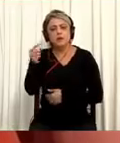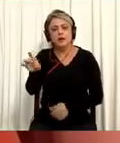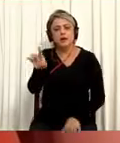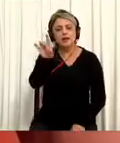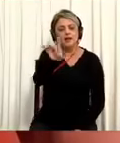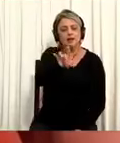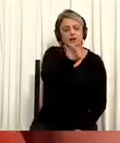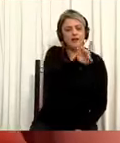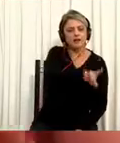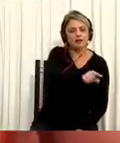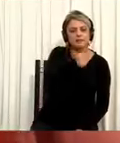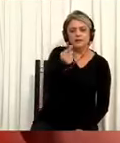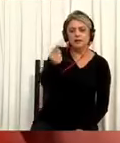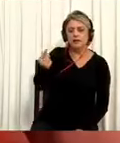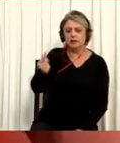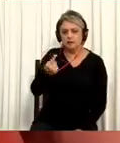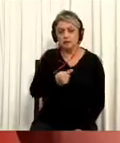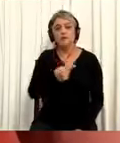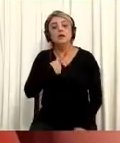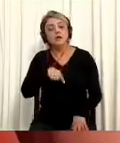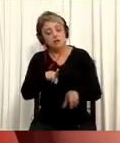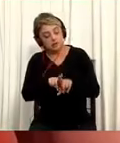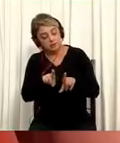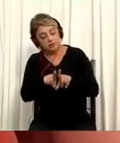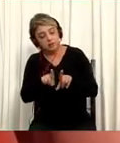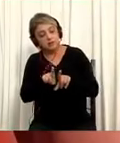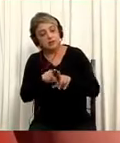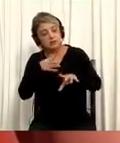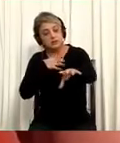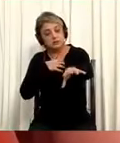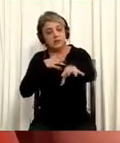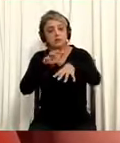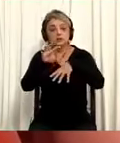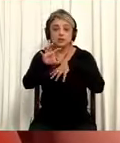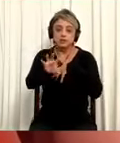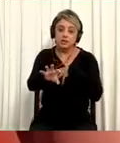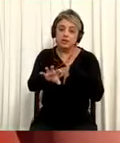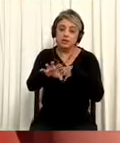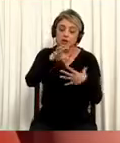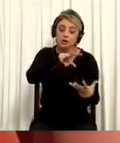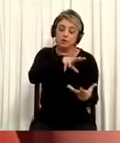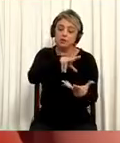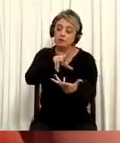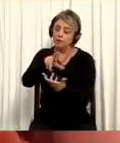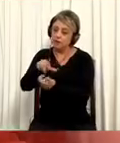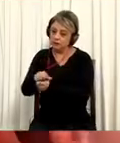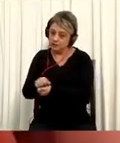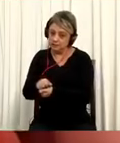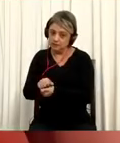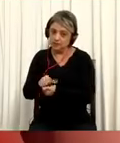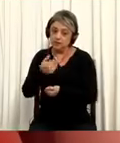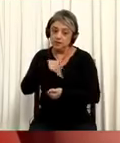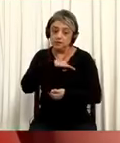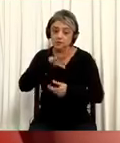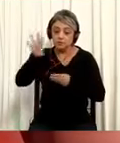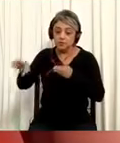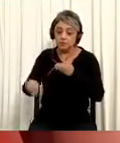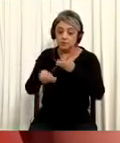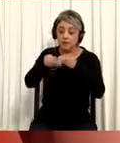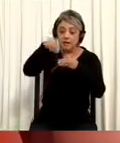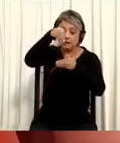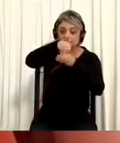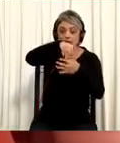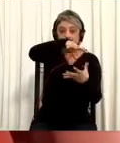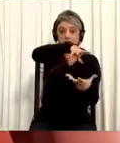e cada uma. E que a gente também tenha a solidariedade com o planeta Terra, porque nós somos parte do